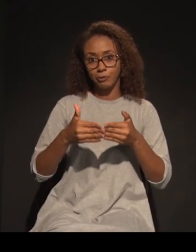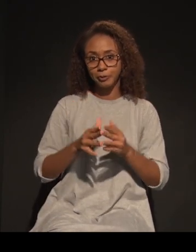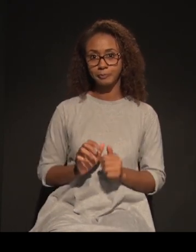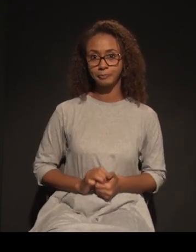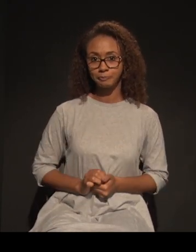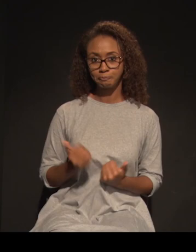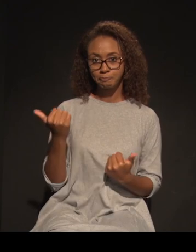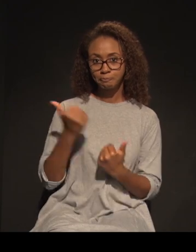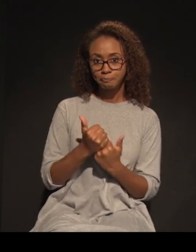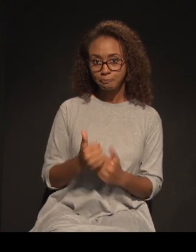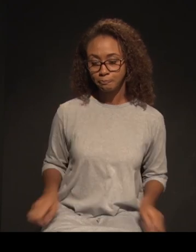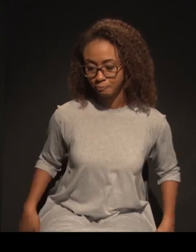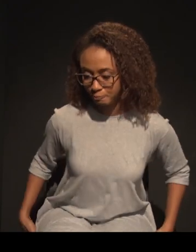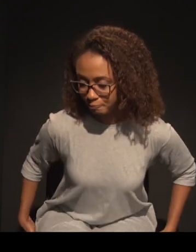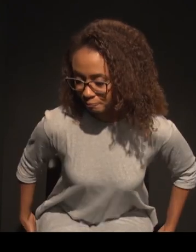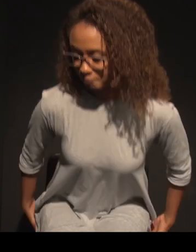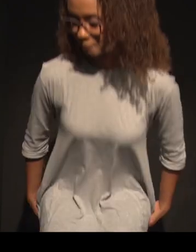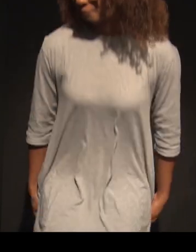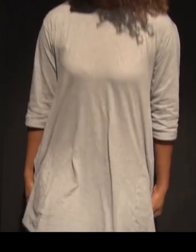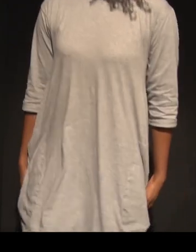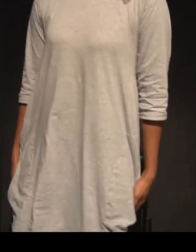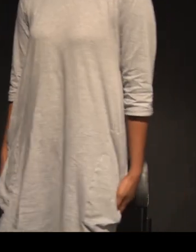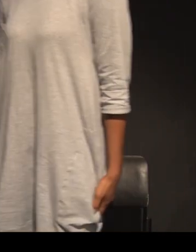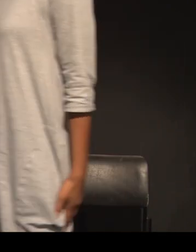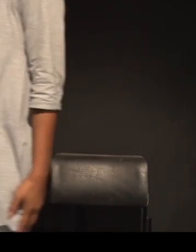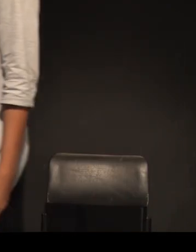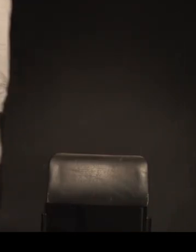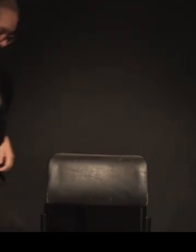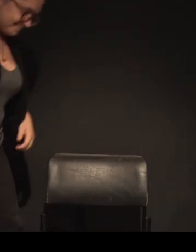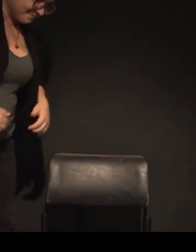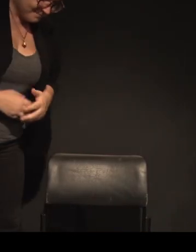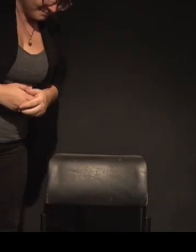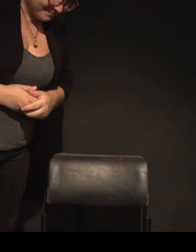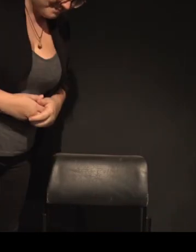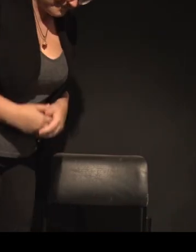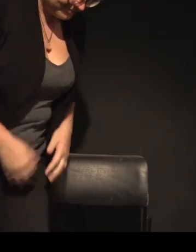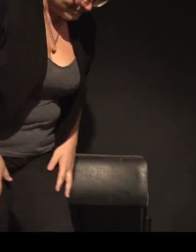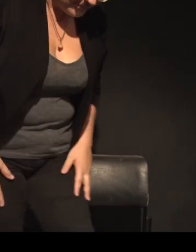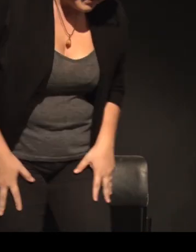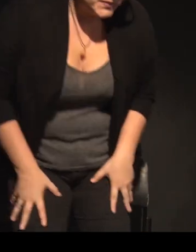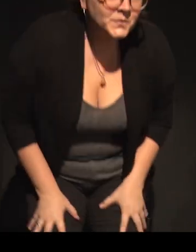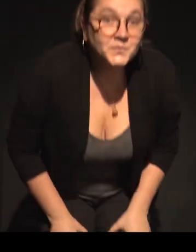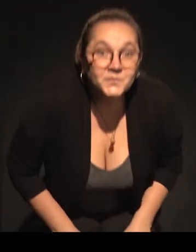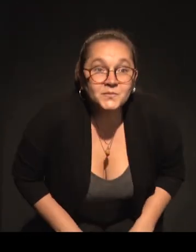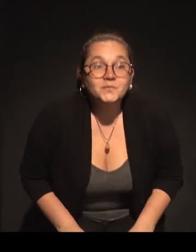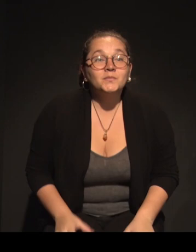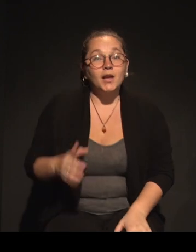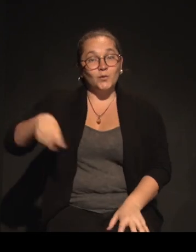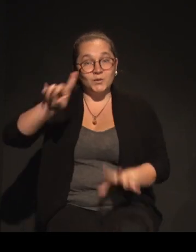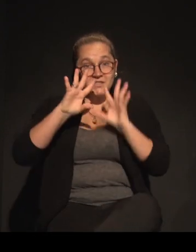vocês querem que eu fale em outra língua não pra entender que é pra vir pra cá